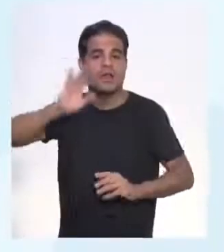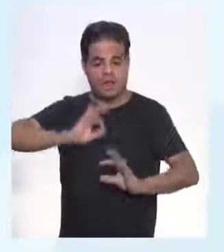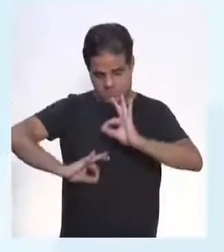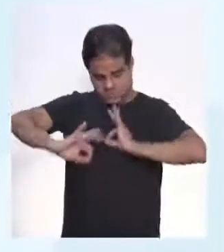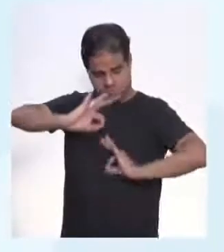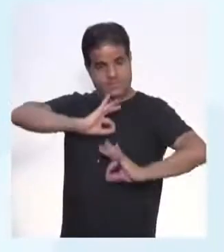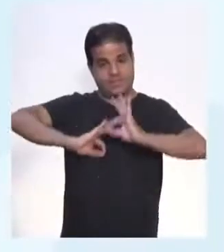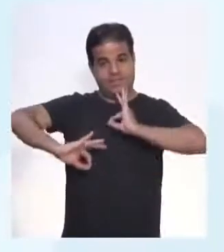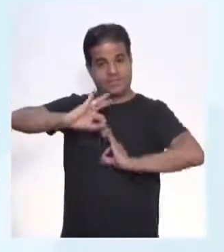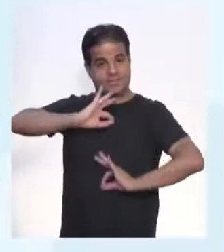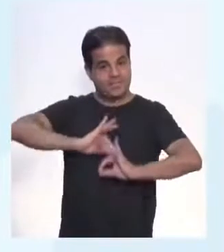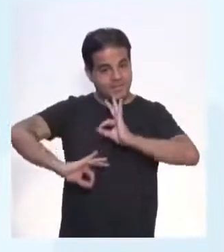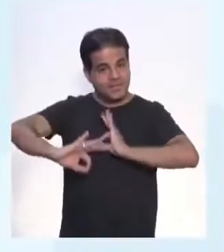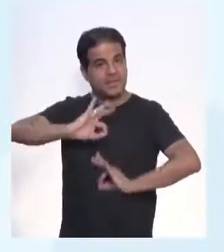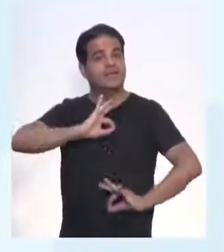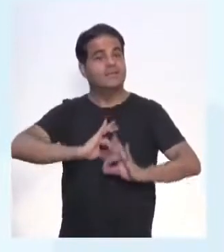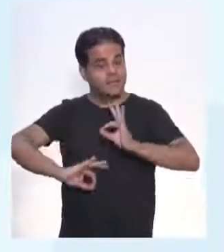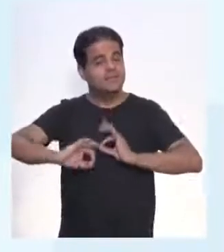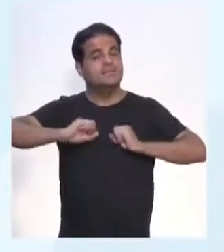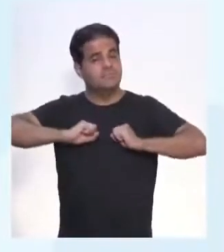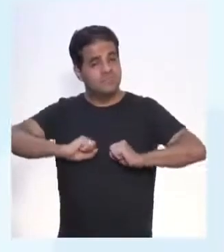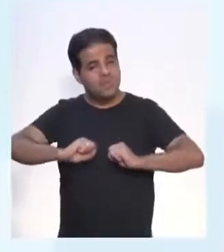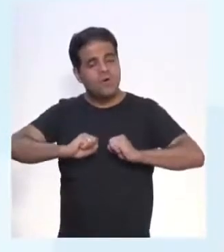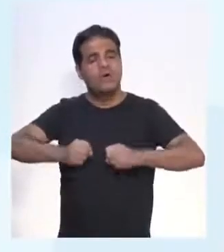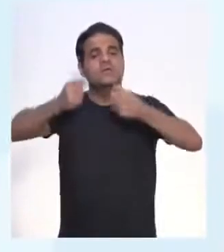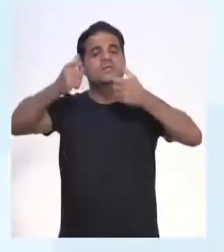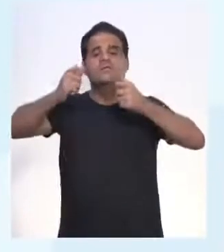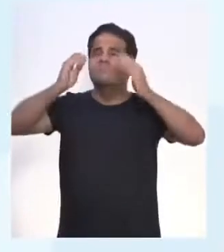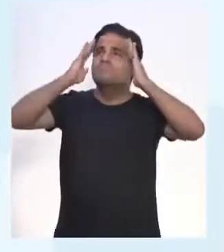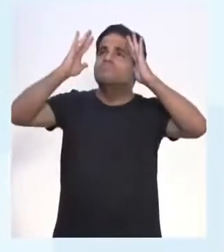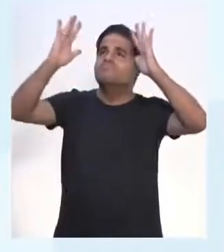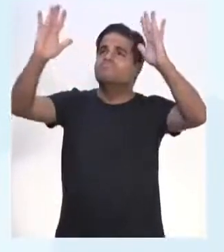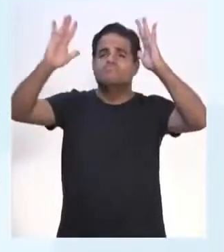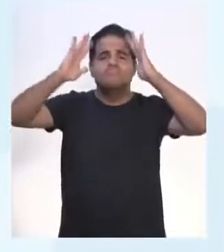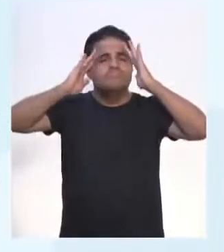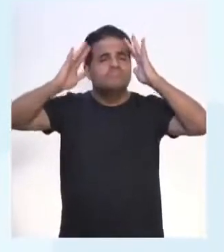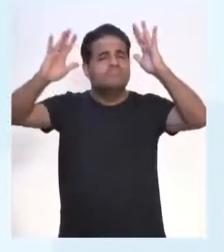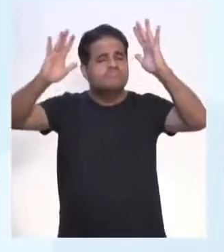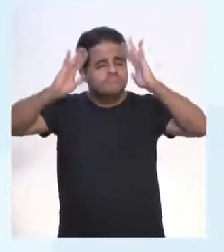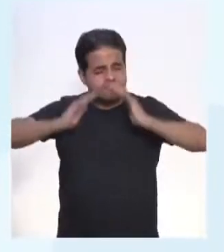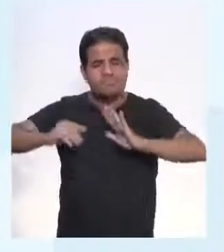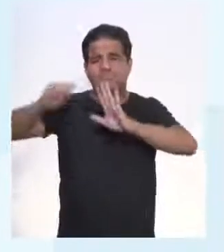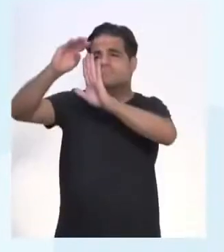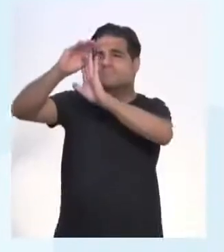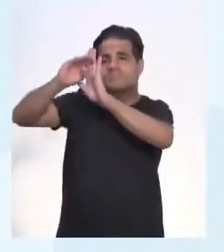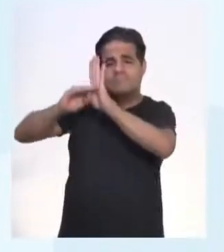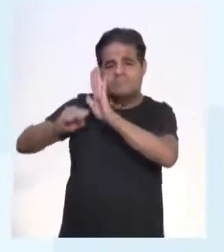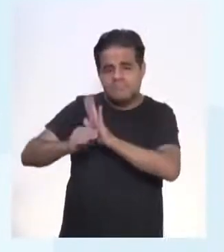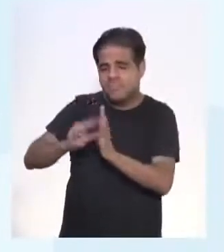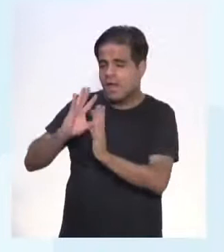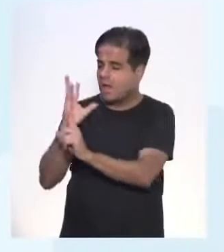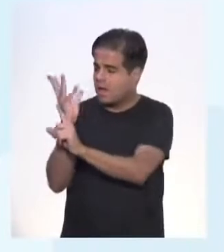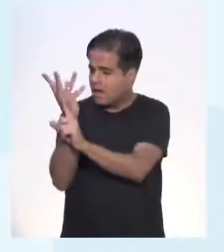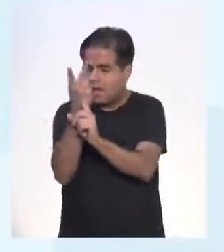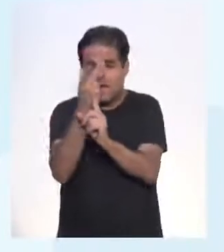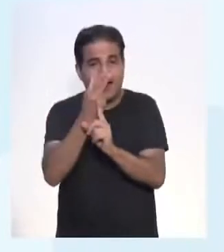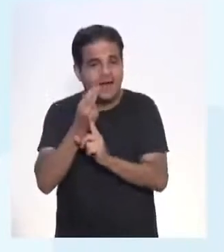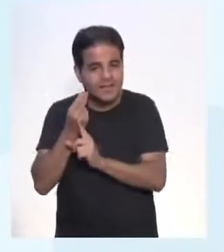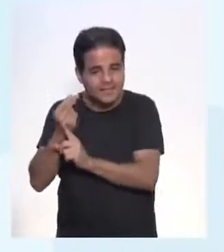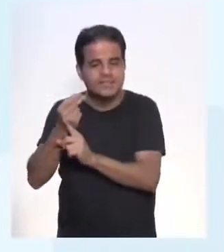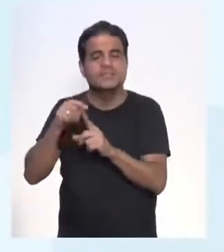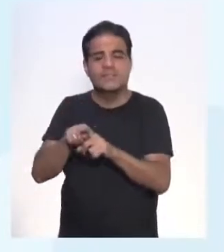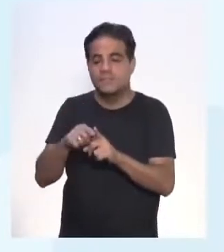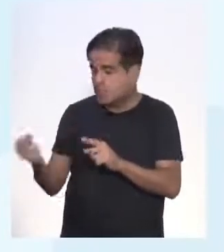né? Que talvez a gente possa então definir como a reflexão a respeito dos critérios da arte, a problematização